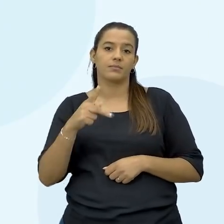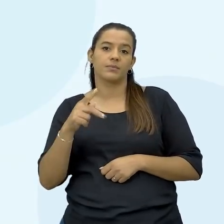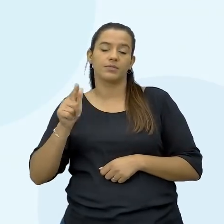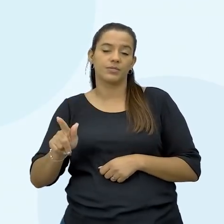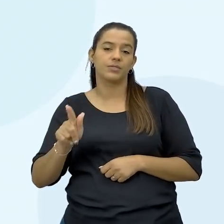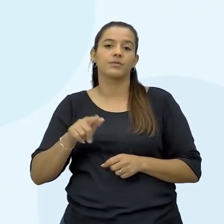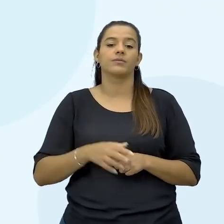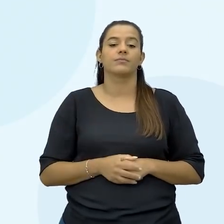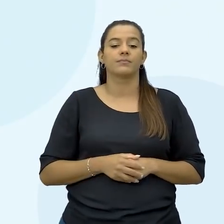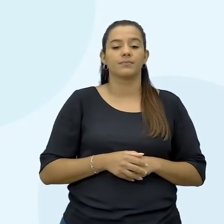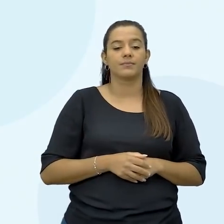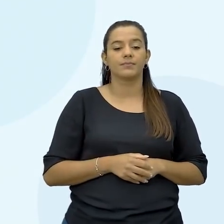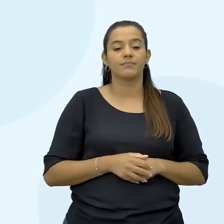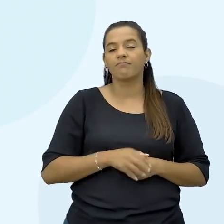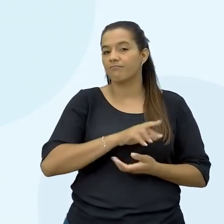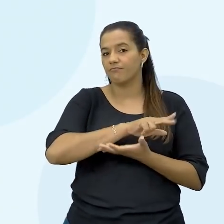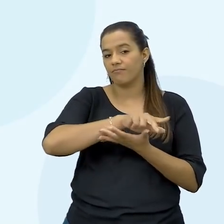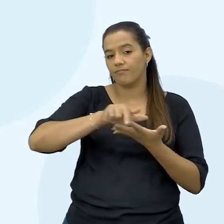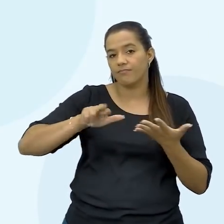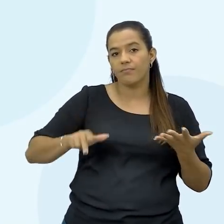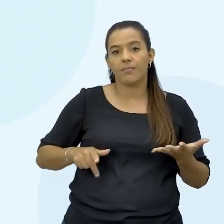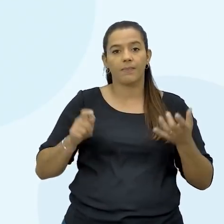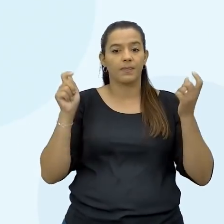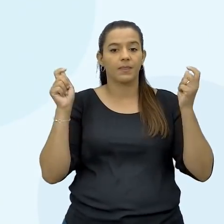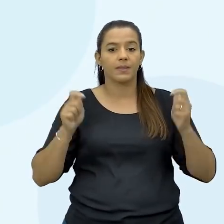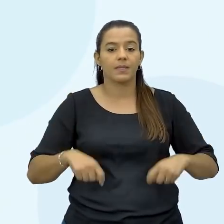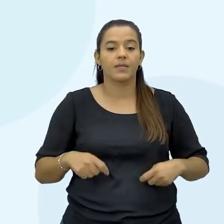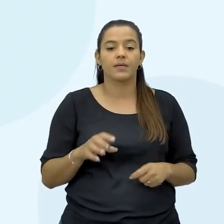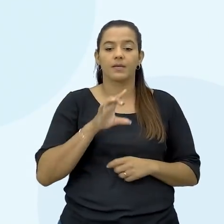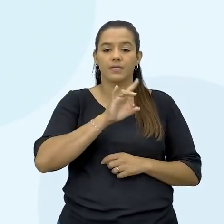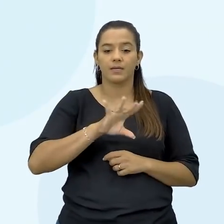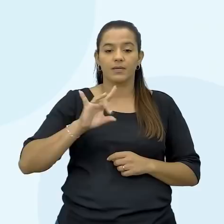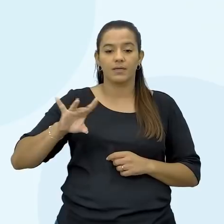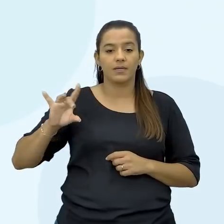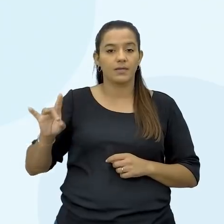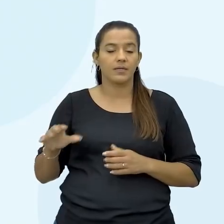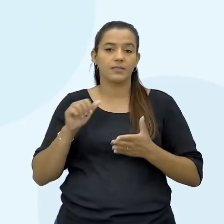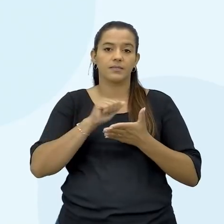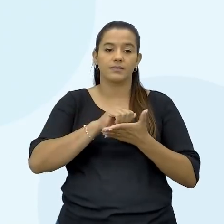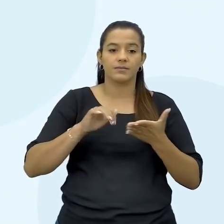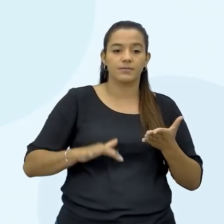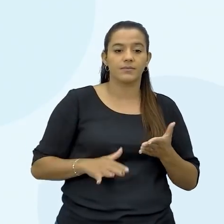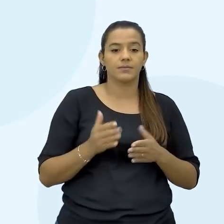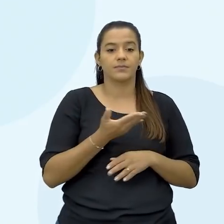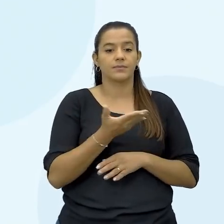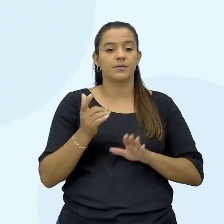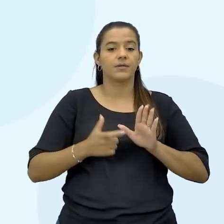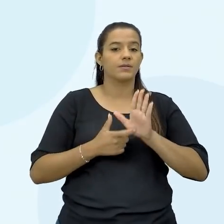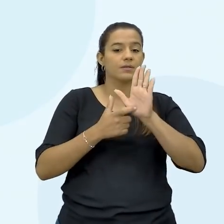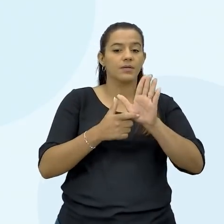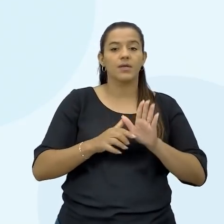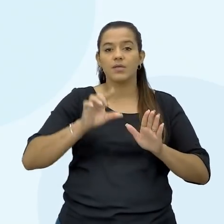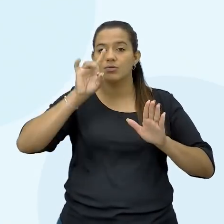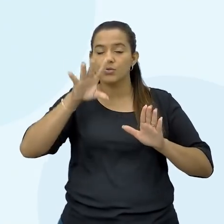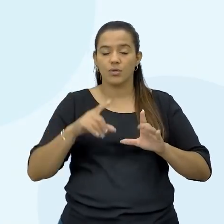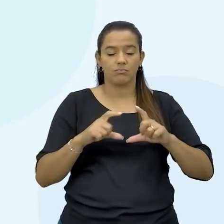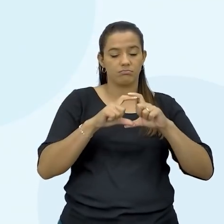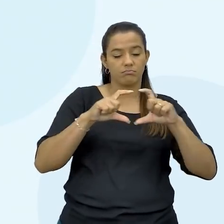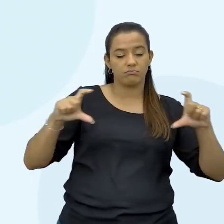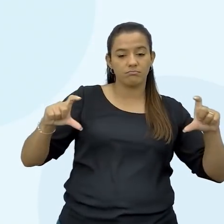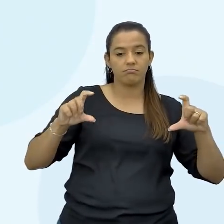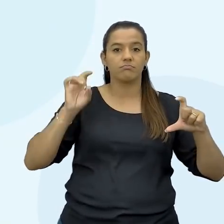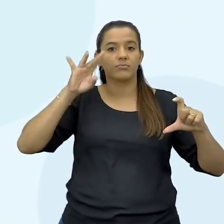de resolução de problemas. Vocês vão ver que a cada uma das atividades, né, aqui está só um pedacinho do